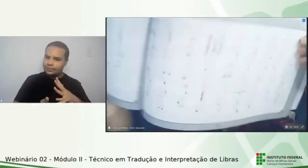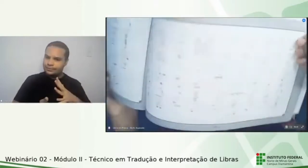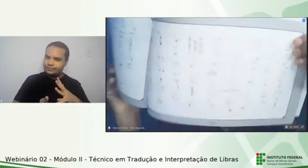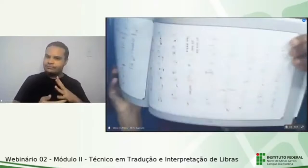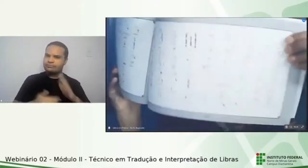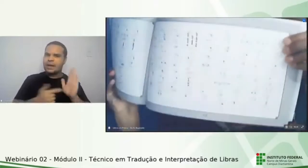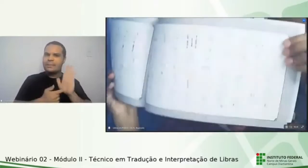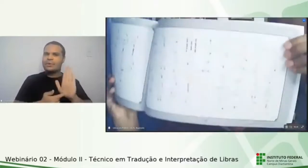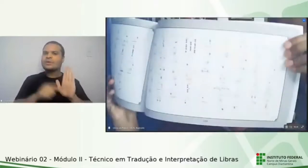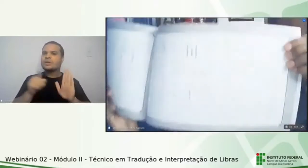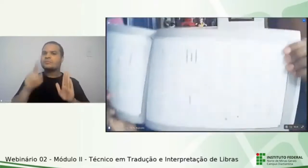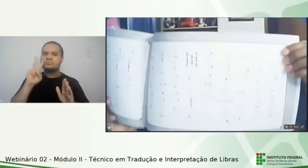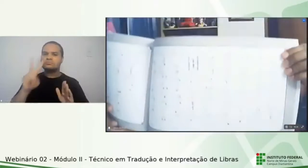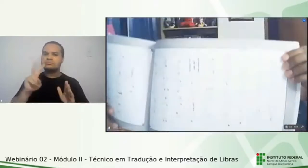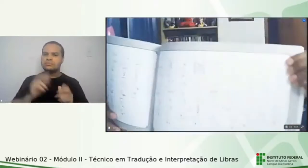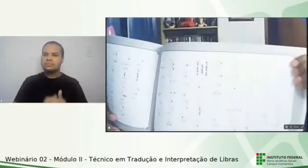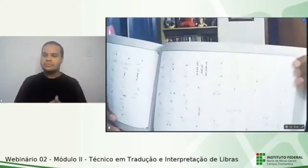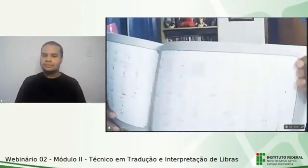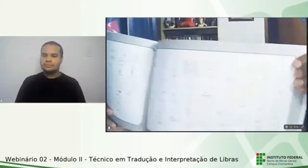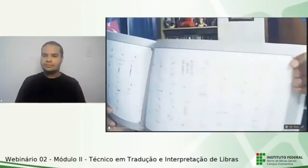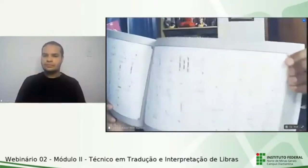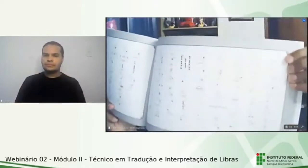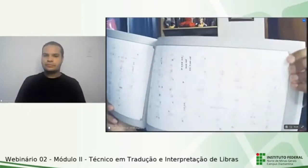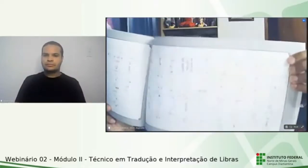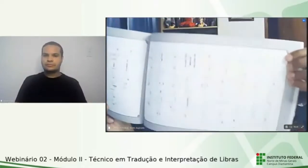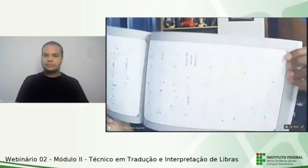Vocês estão vendo aí?